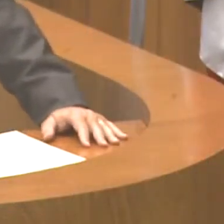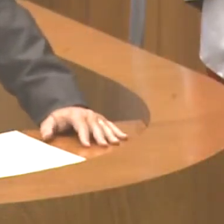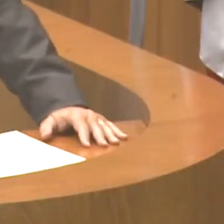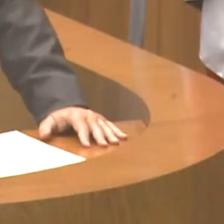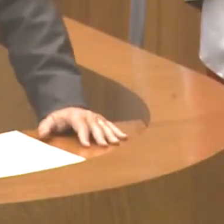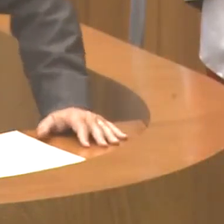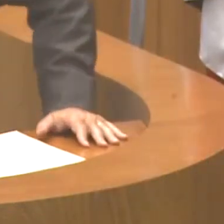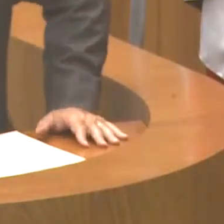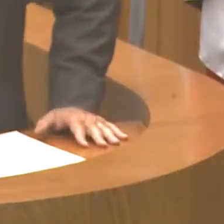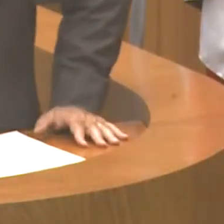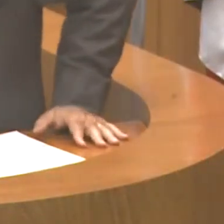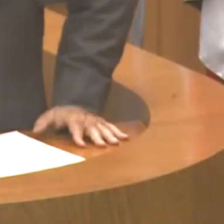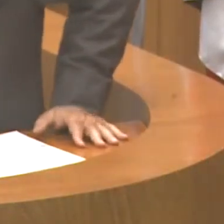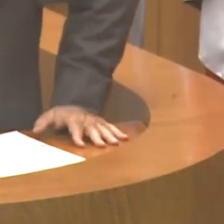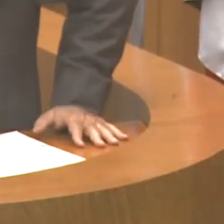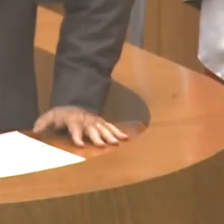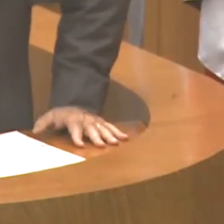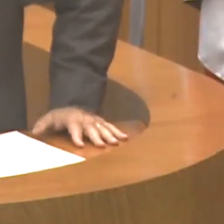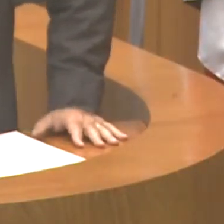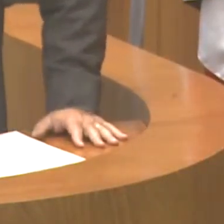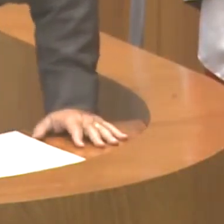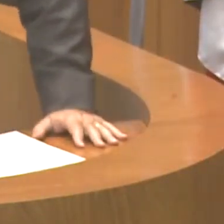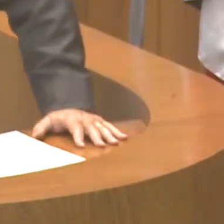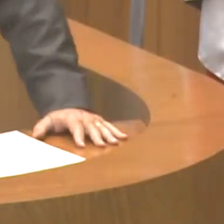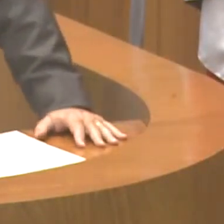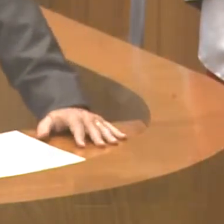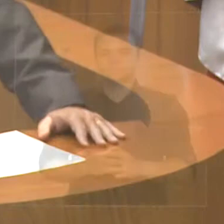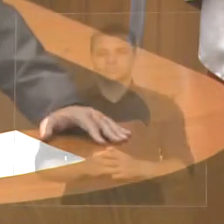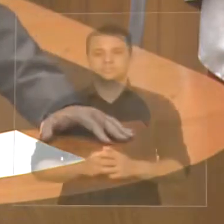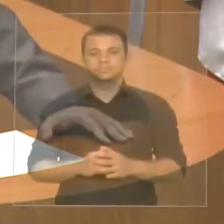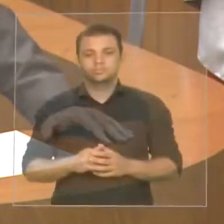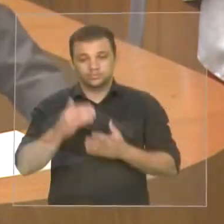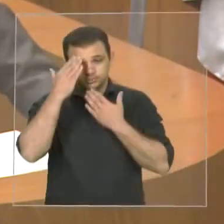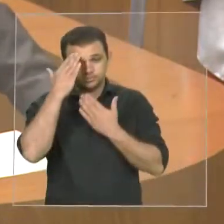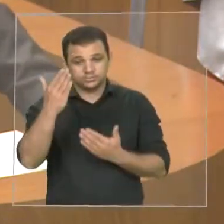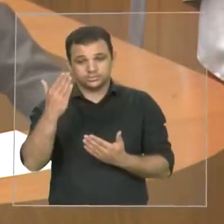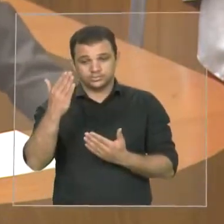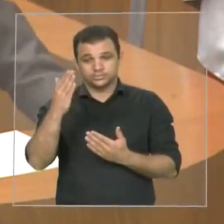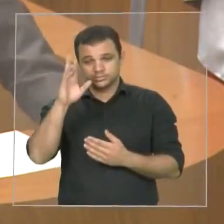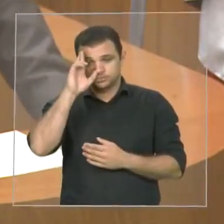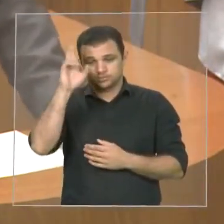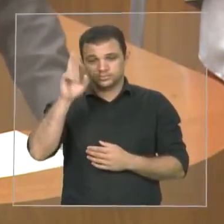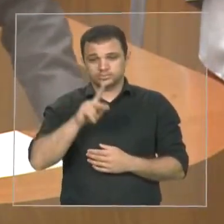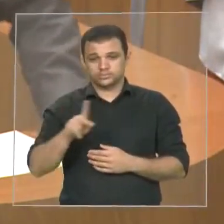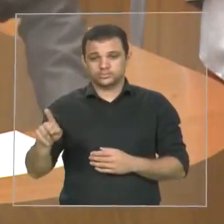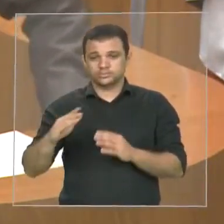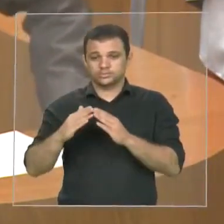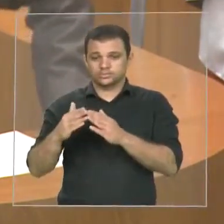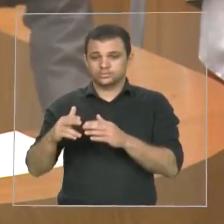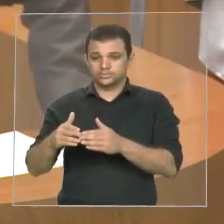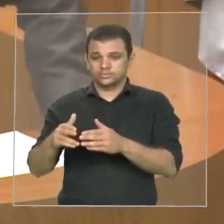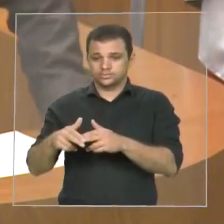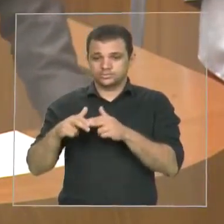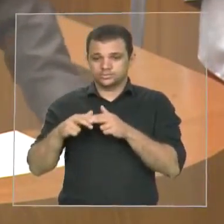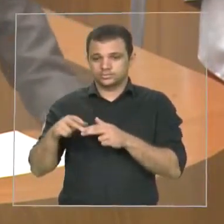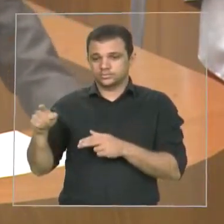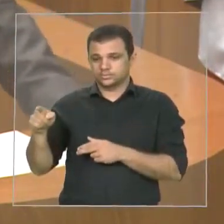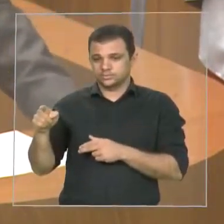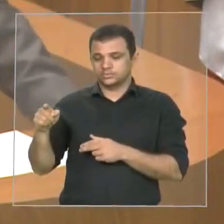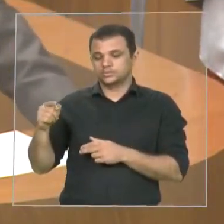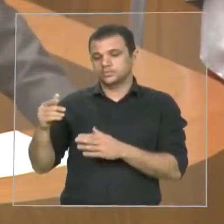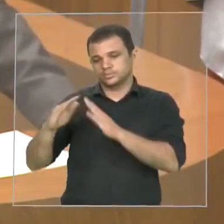aquiescência de Vossa Excelência e vou concluir como Vossa Excelência determina. Apenas solicitei. Viu? Mas com a solicitação de Vossa Excelência a gente